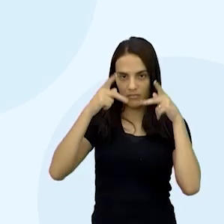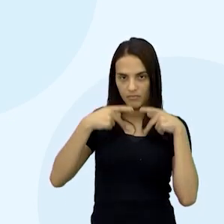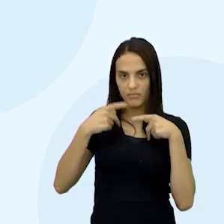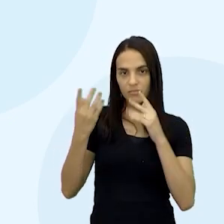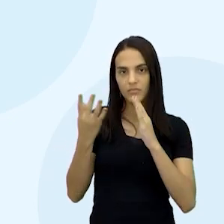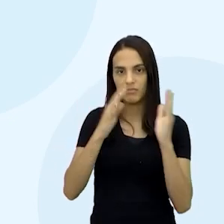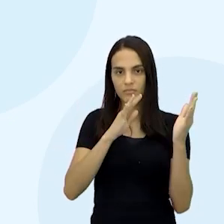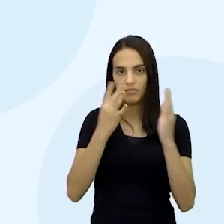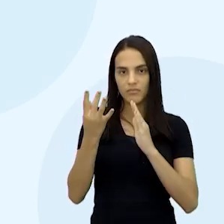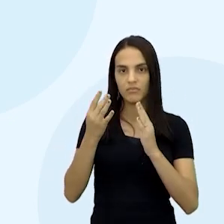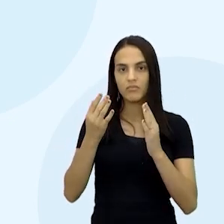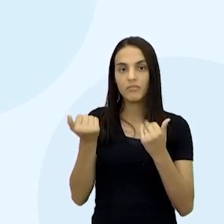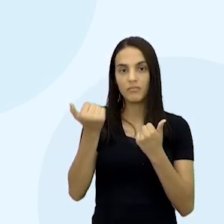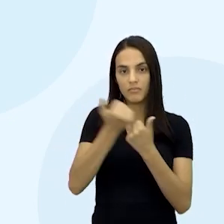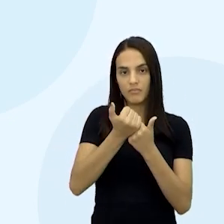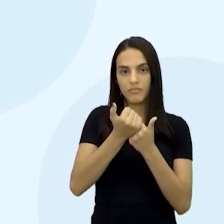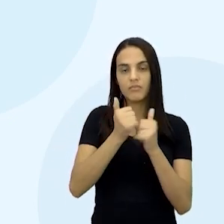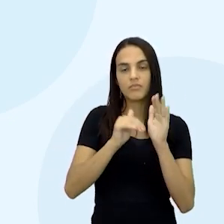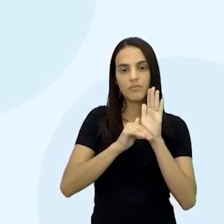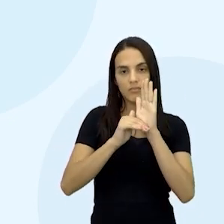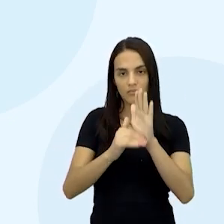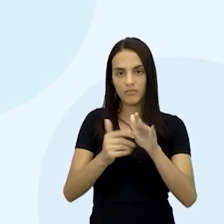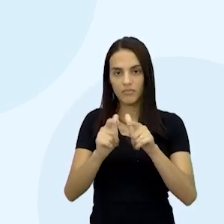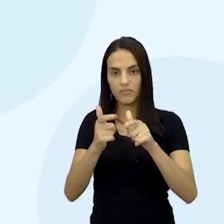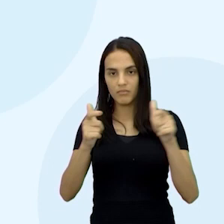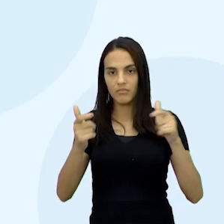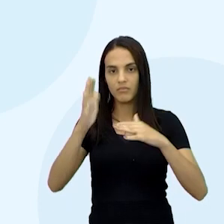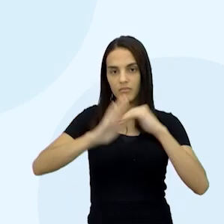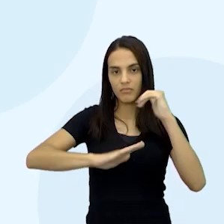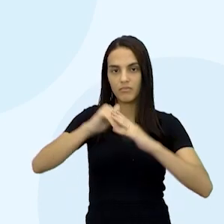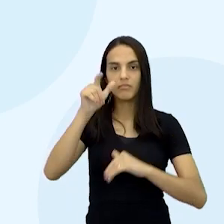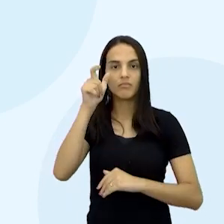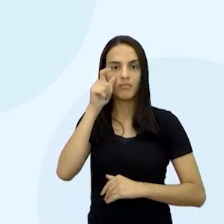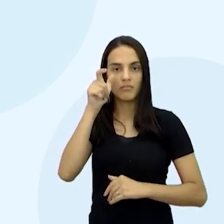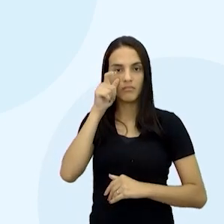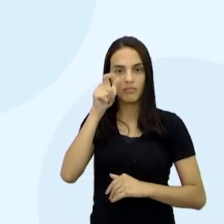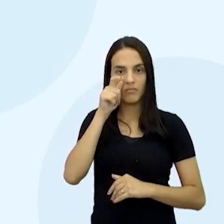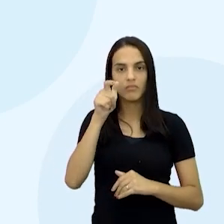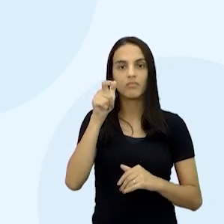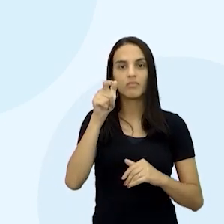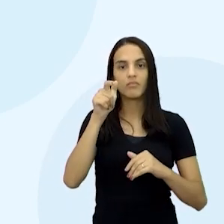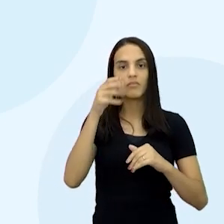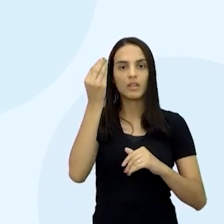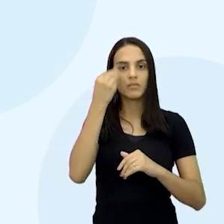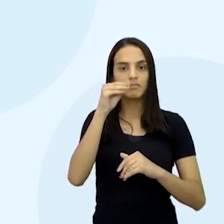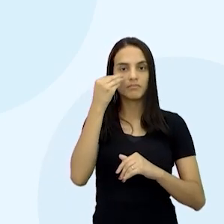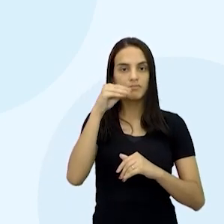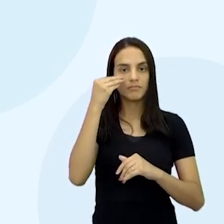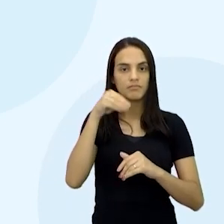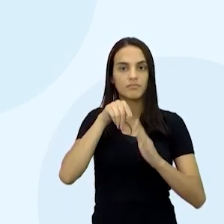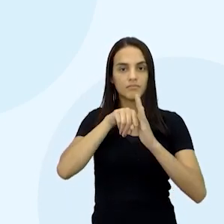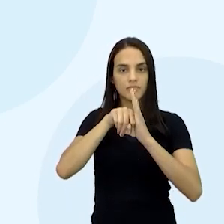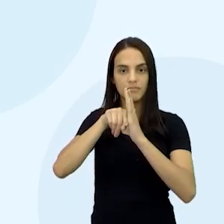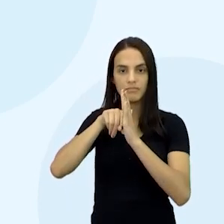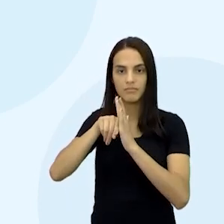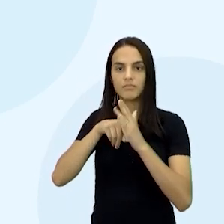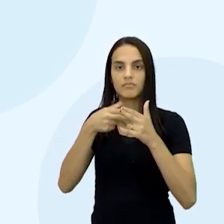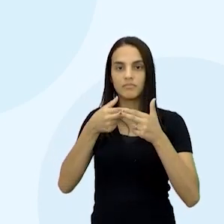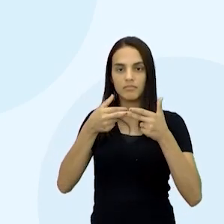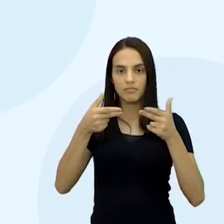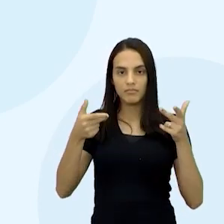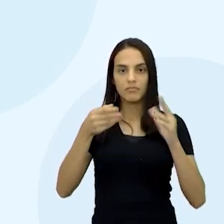natureza apoiam ampliação de habilidades de observação, experimentação, análise dos